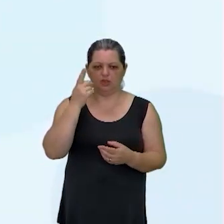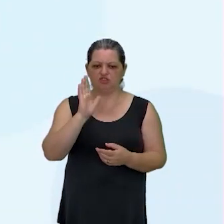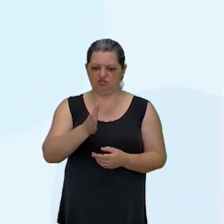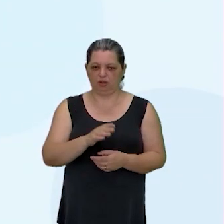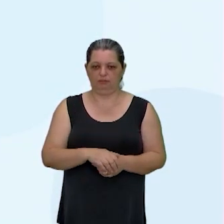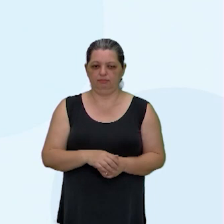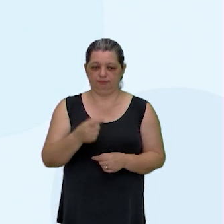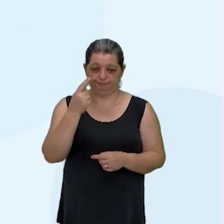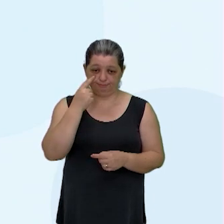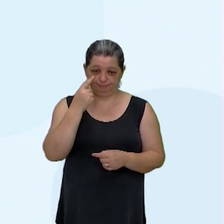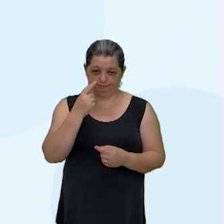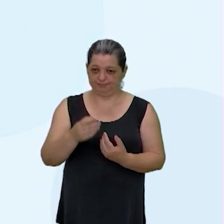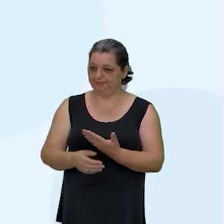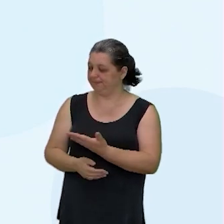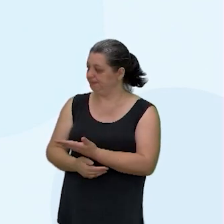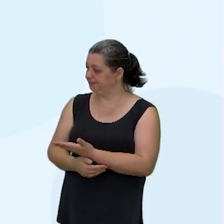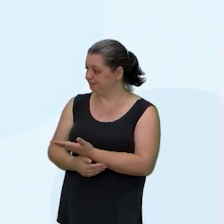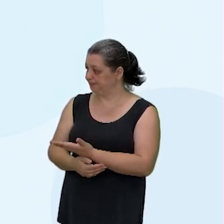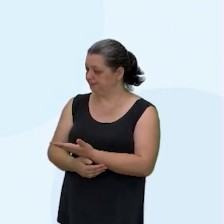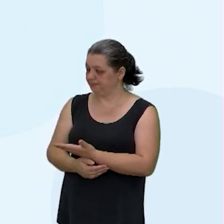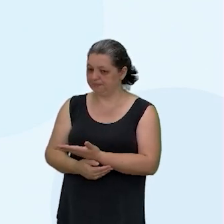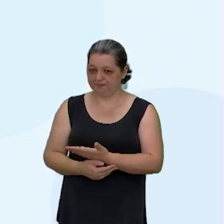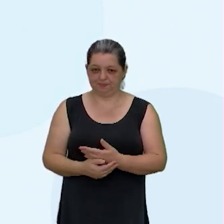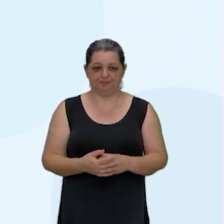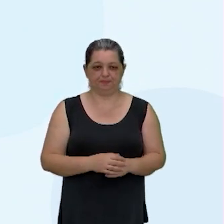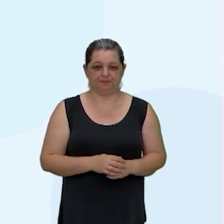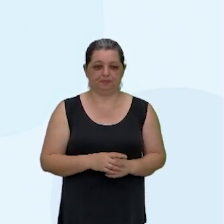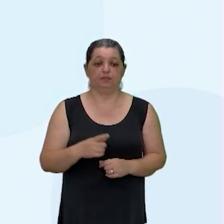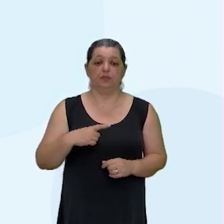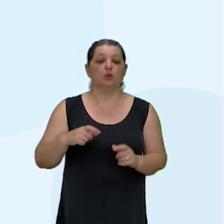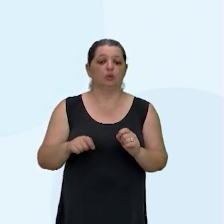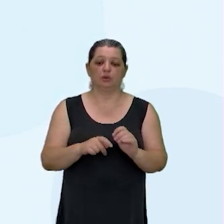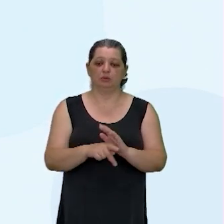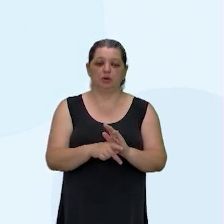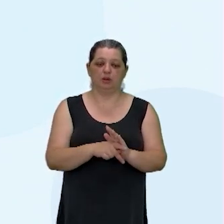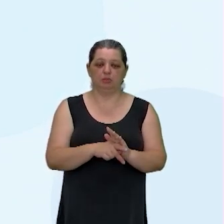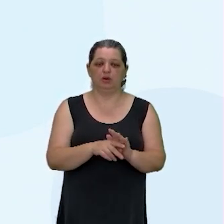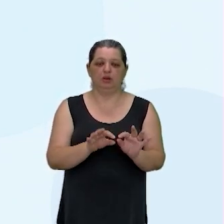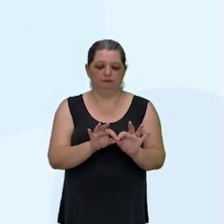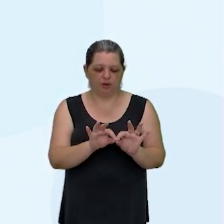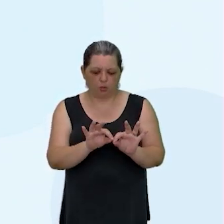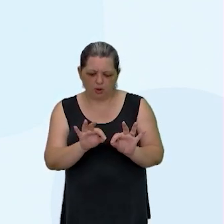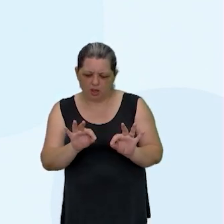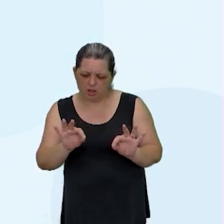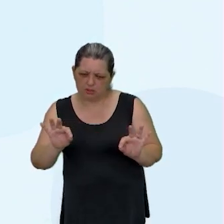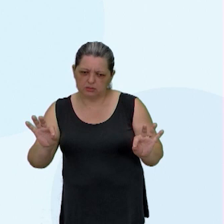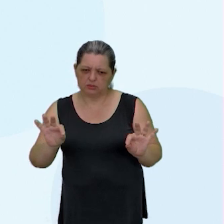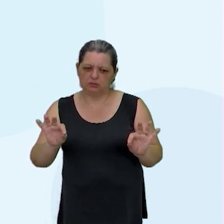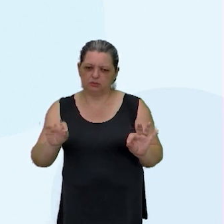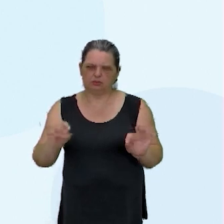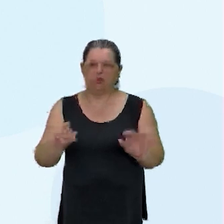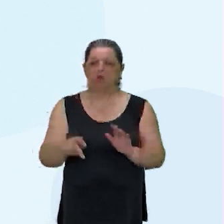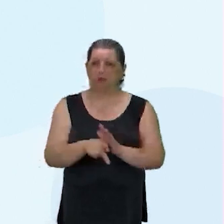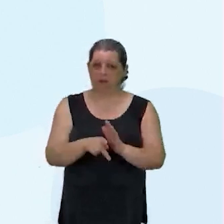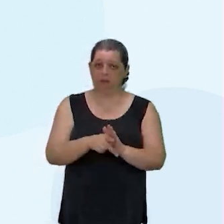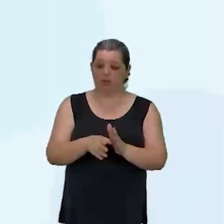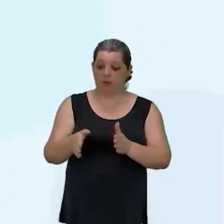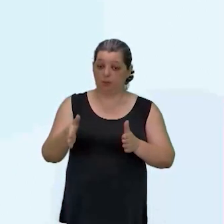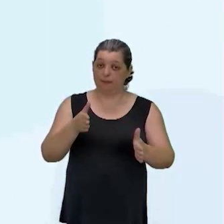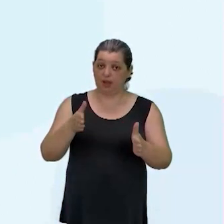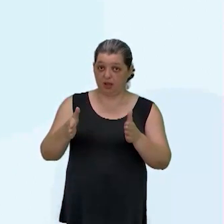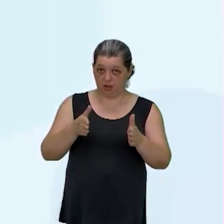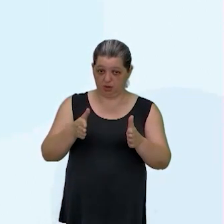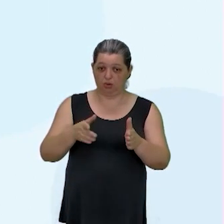aqui ó a menina tá até para você só frequência comprimento de onda período também